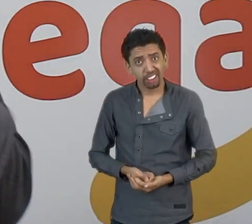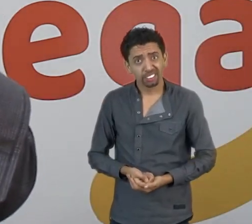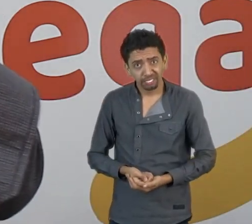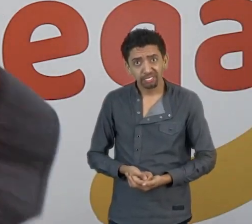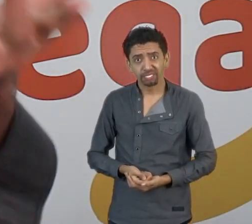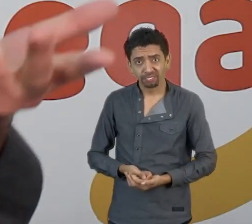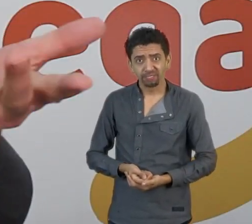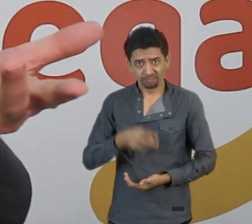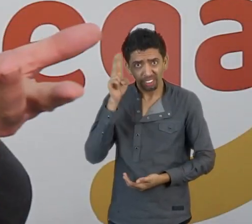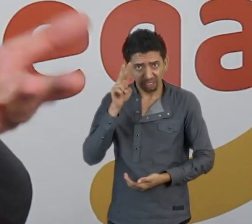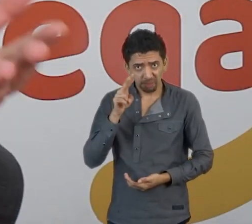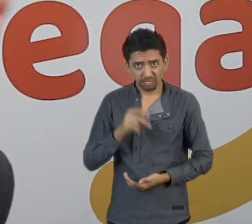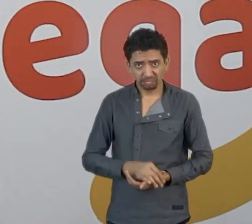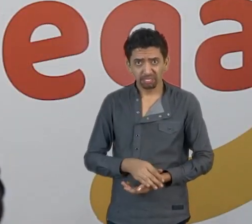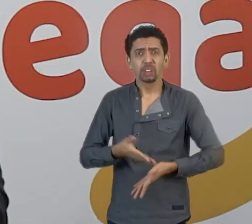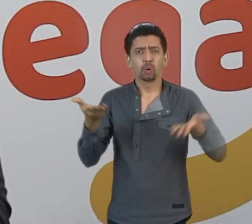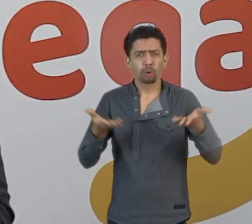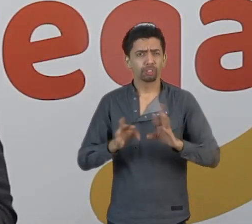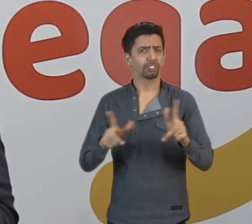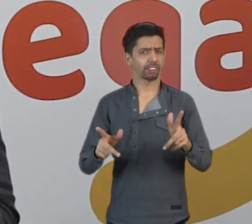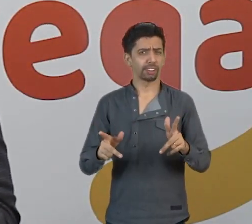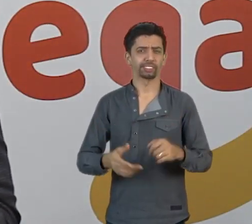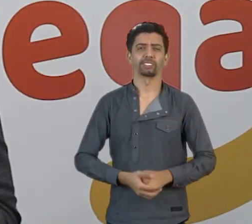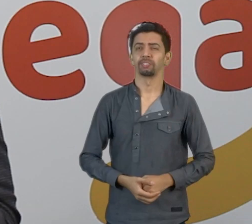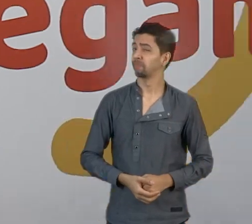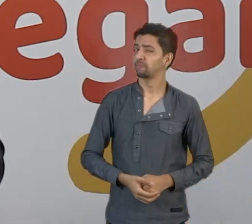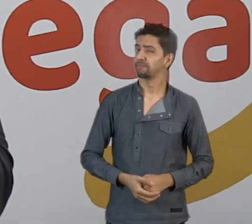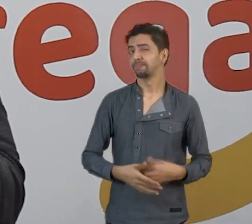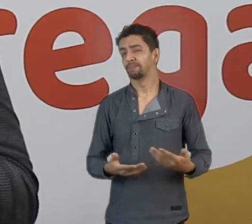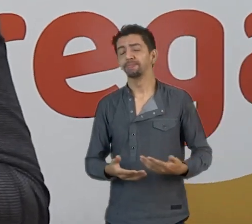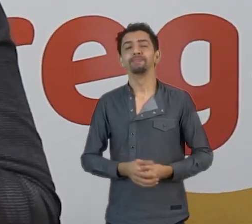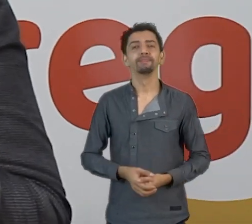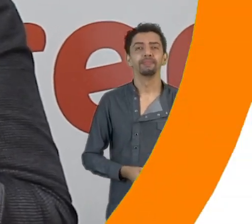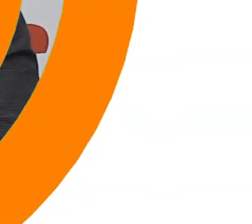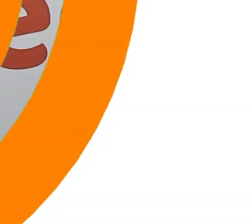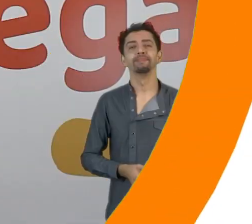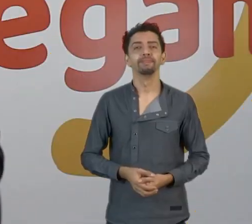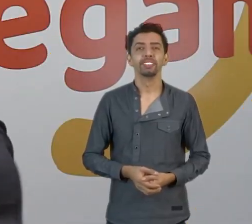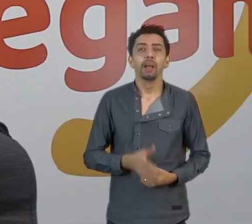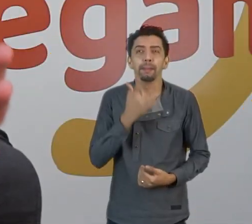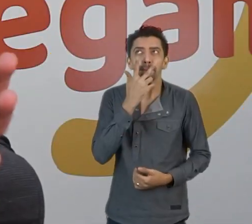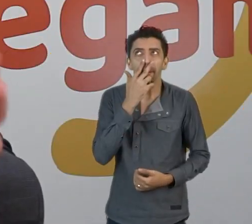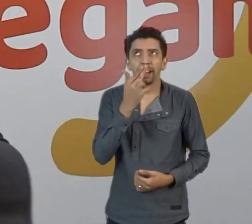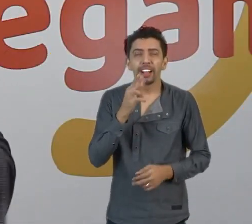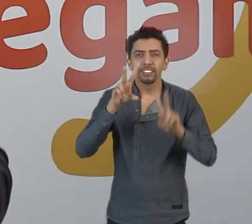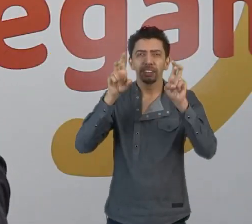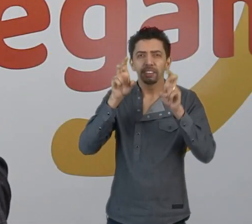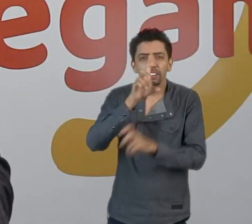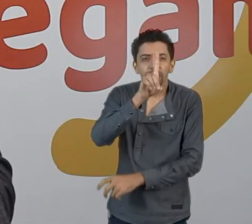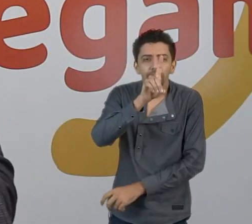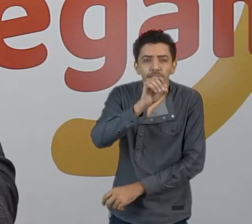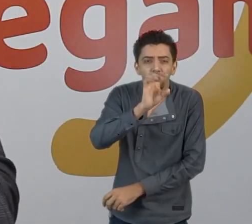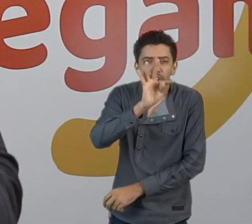dinheiro grana patrimônio isso não acontece mais será que não essa questão de Dote